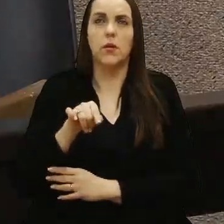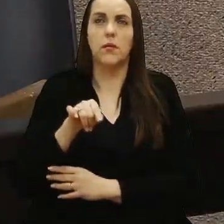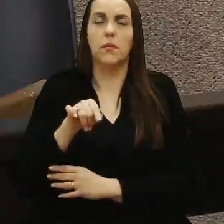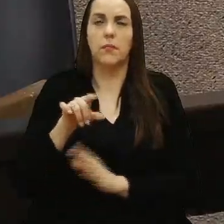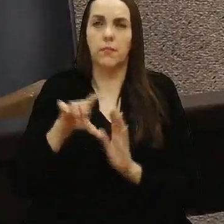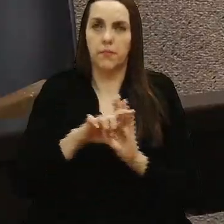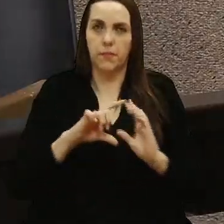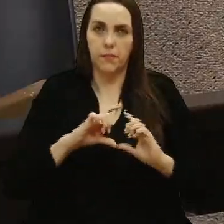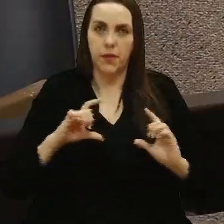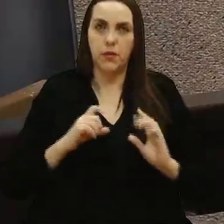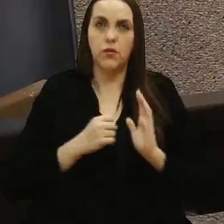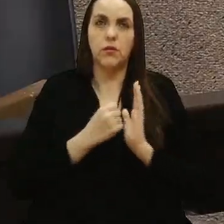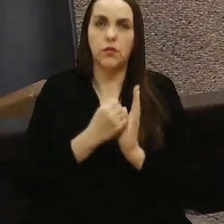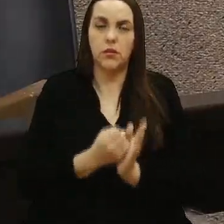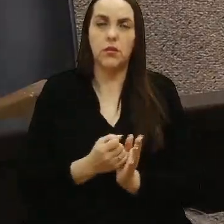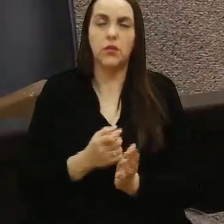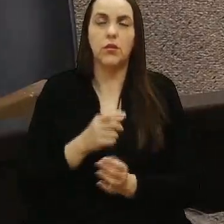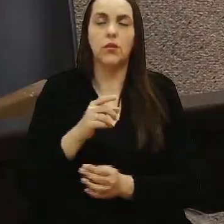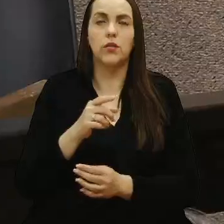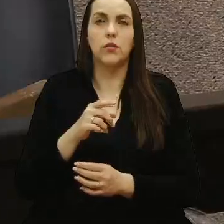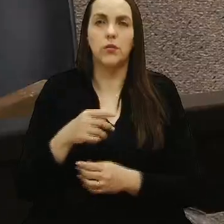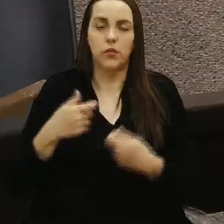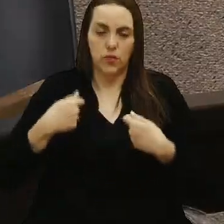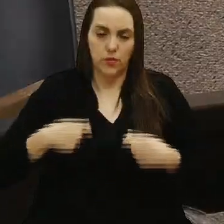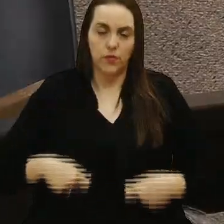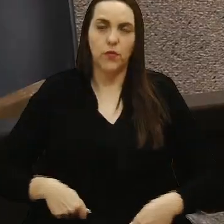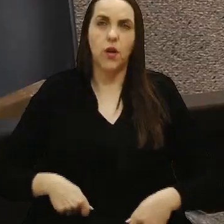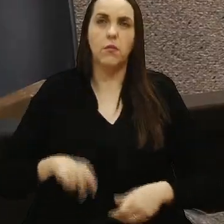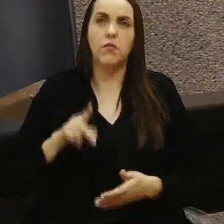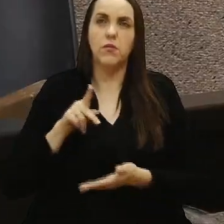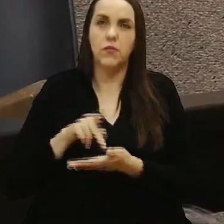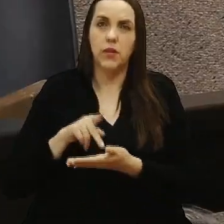patrocínio dos uniformes pela questão realmente de